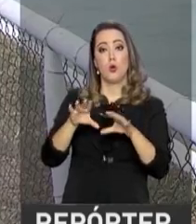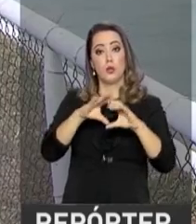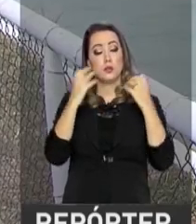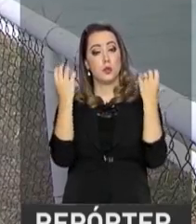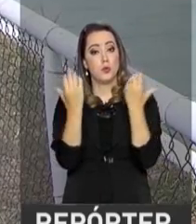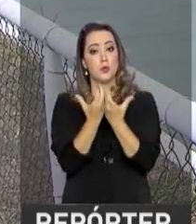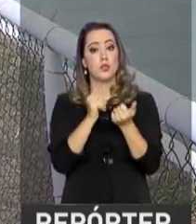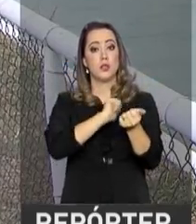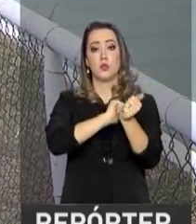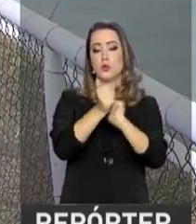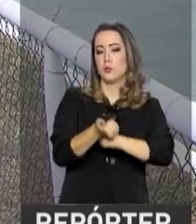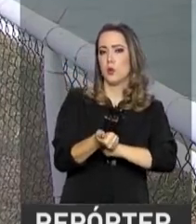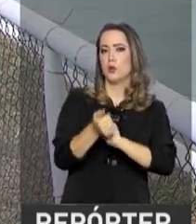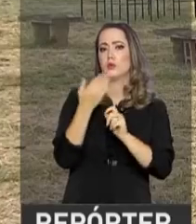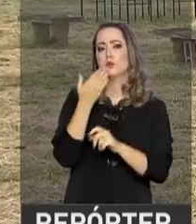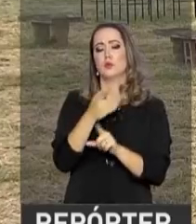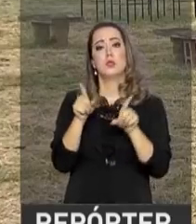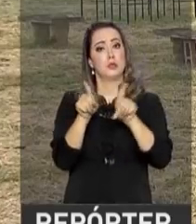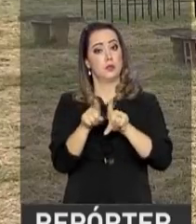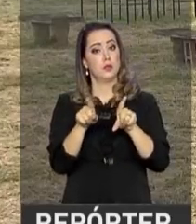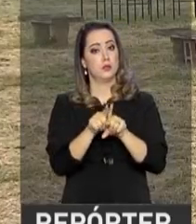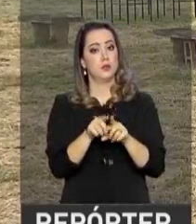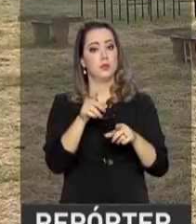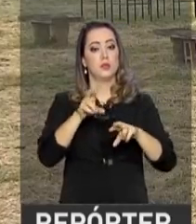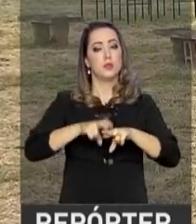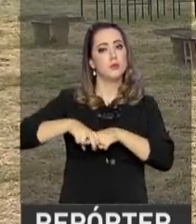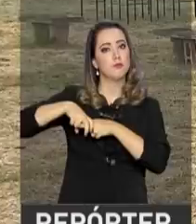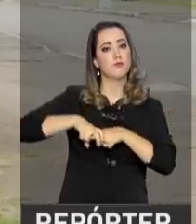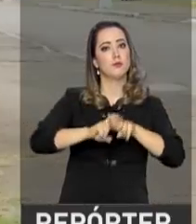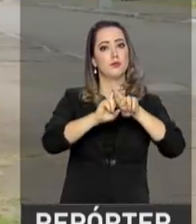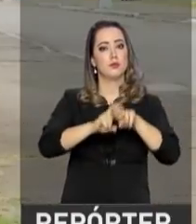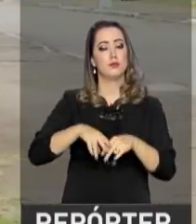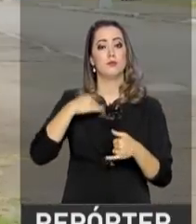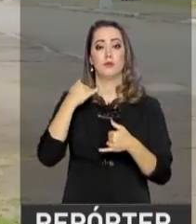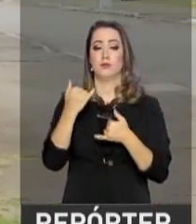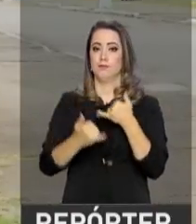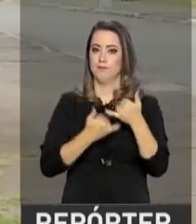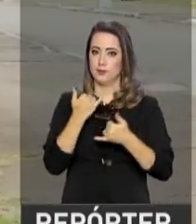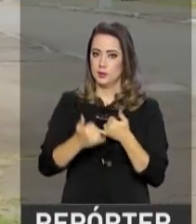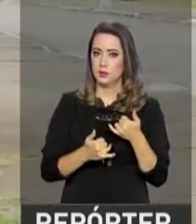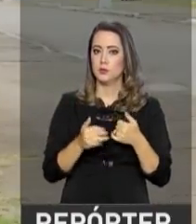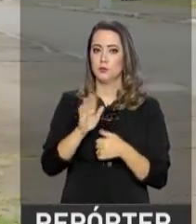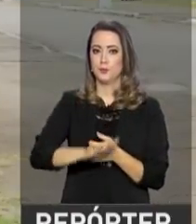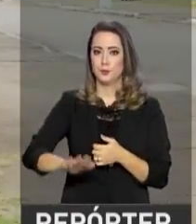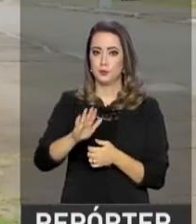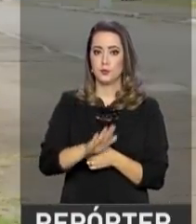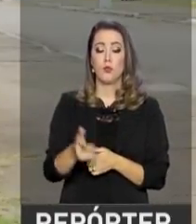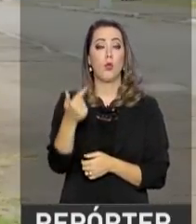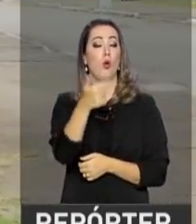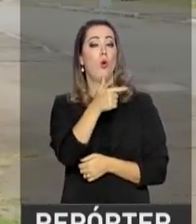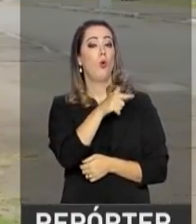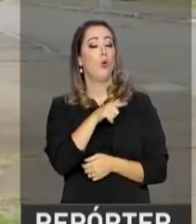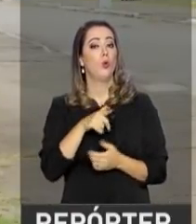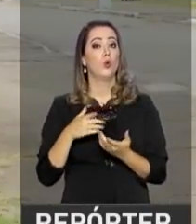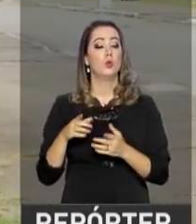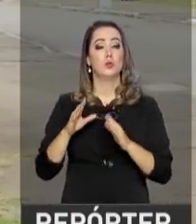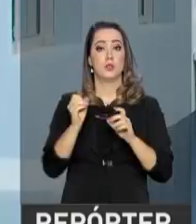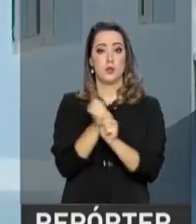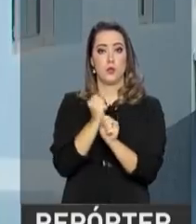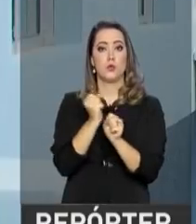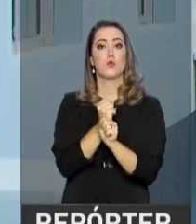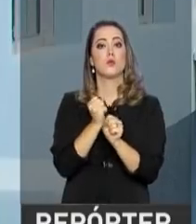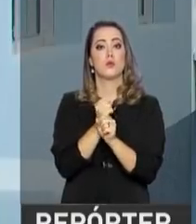quadra para prática de esportes e parque para as crianças nos próximos dias outros empreendimentos vão ser entregues na